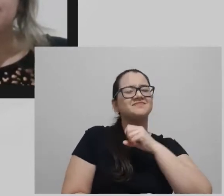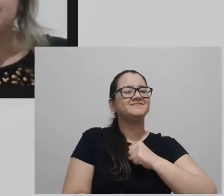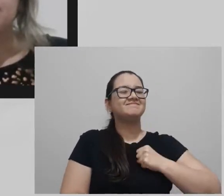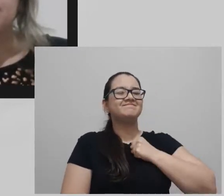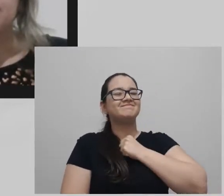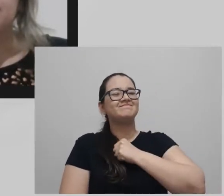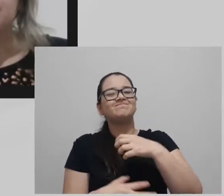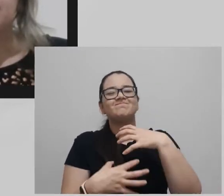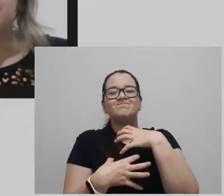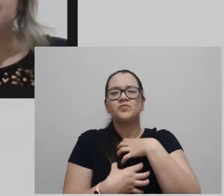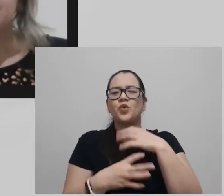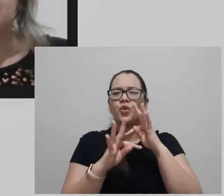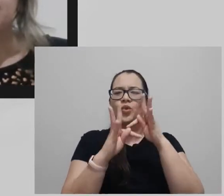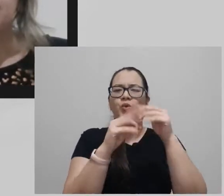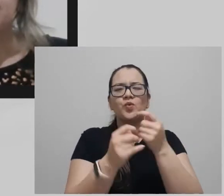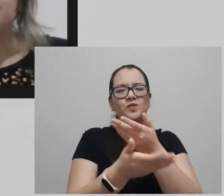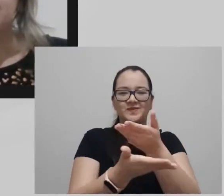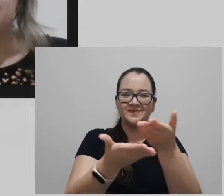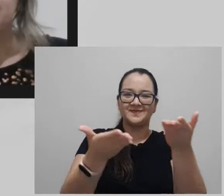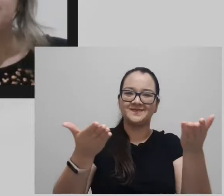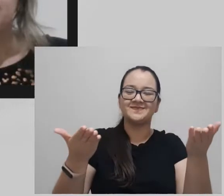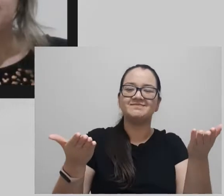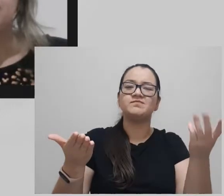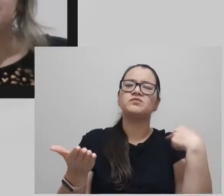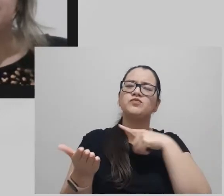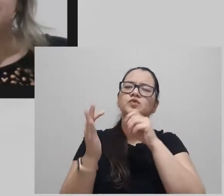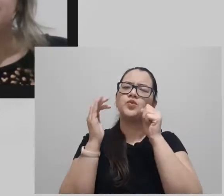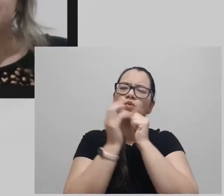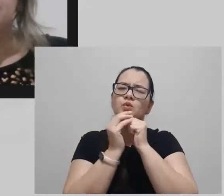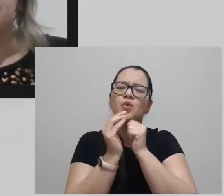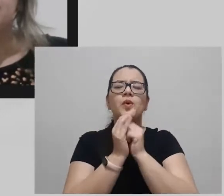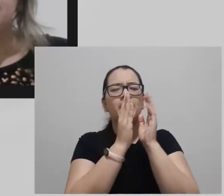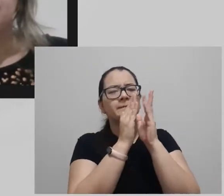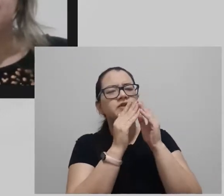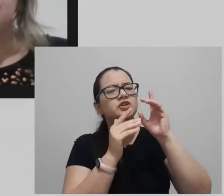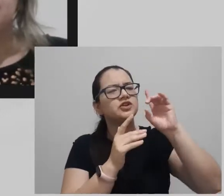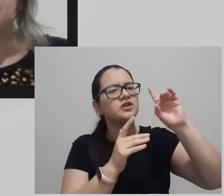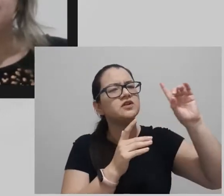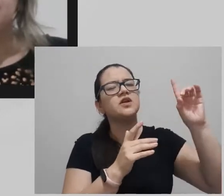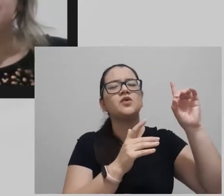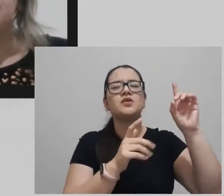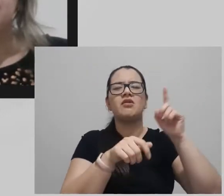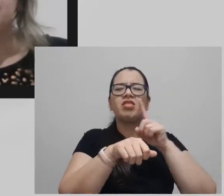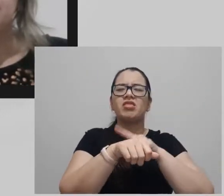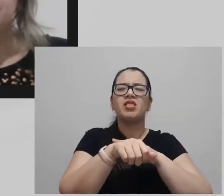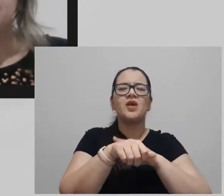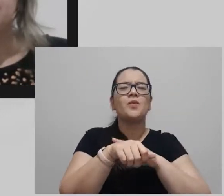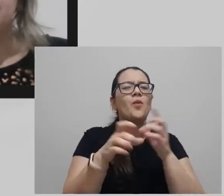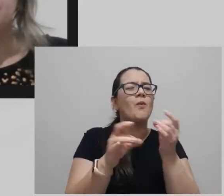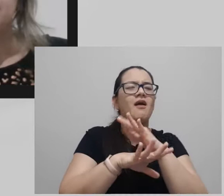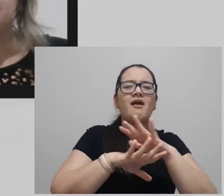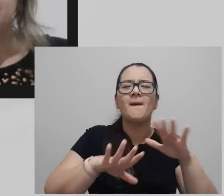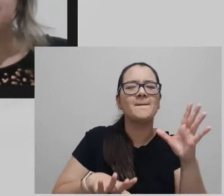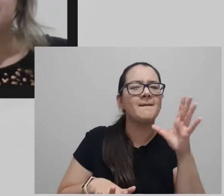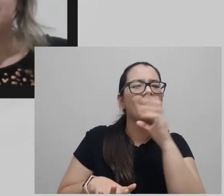que sentimos de todos vocês. E a nossa oração é para que o Senhor abrevie esse tempo em nossas vidas, para